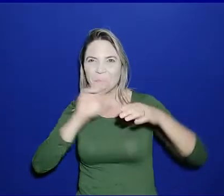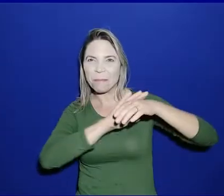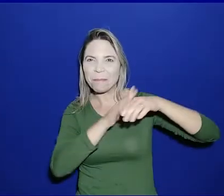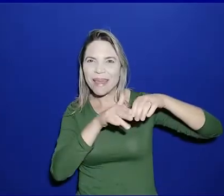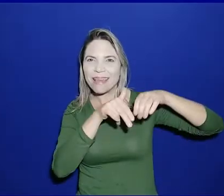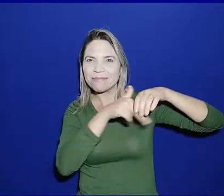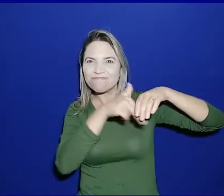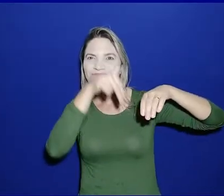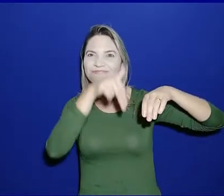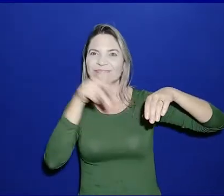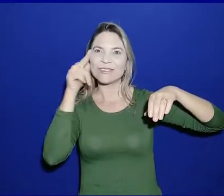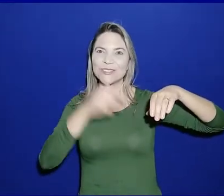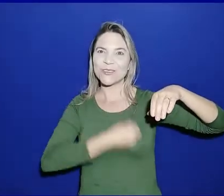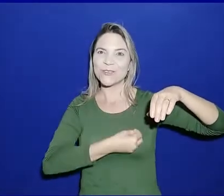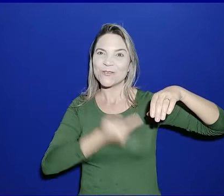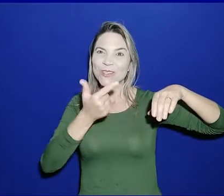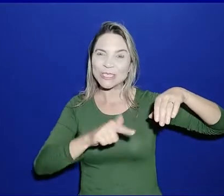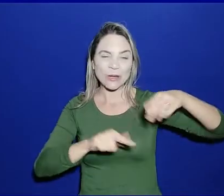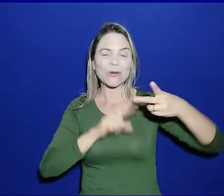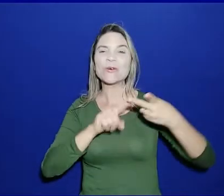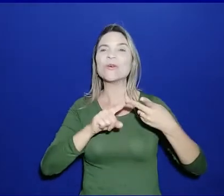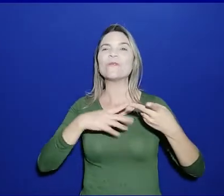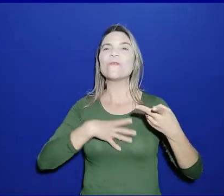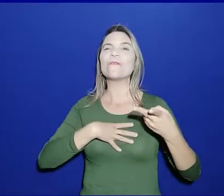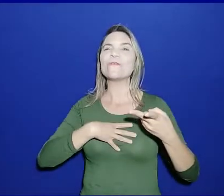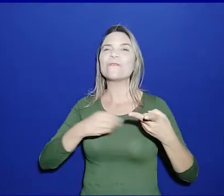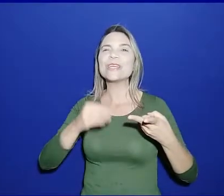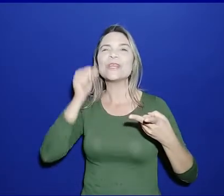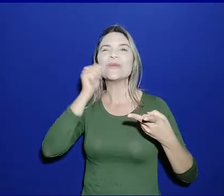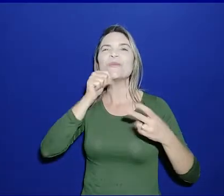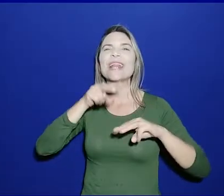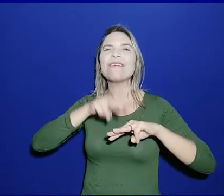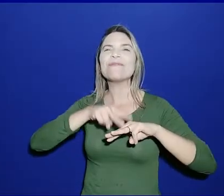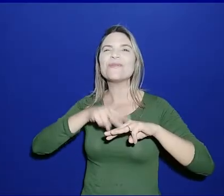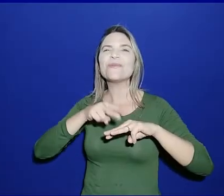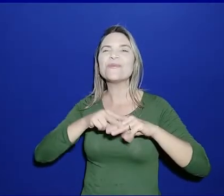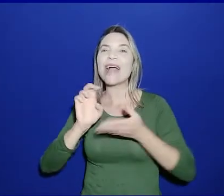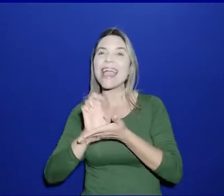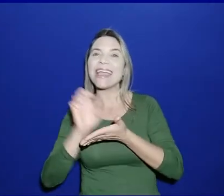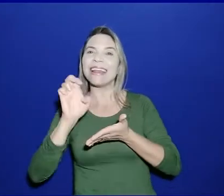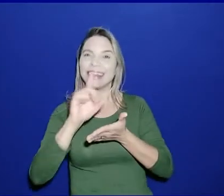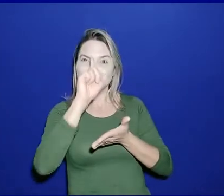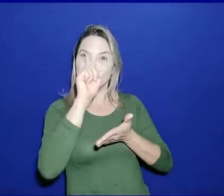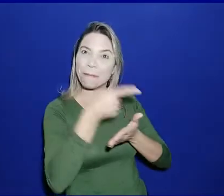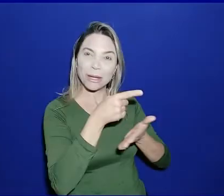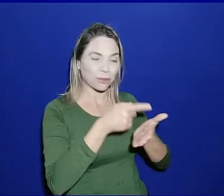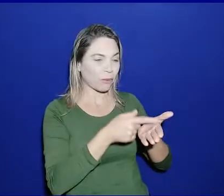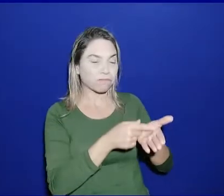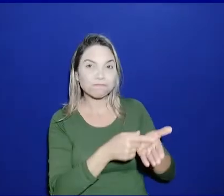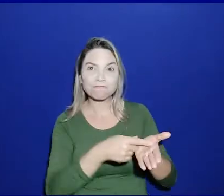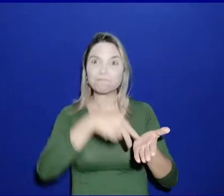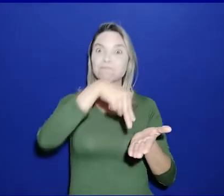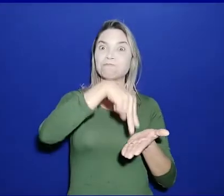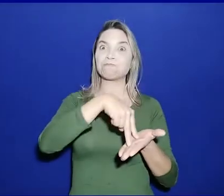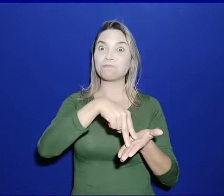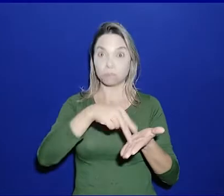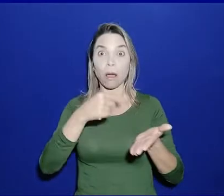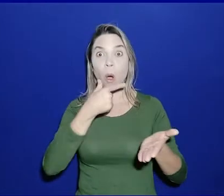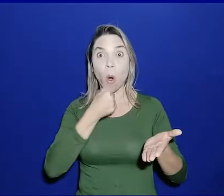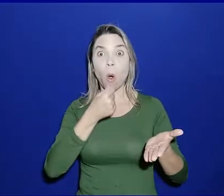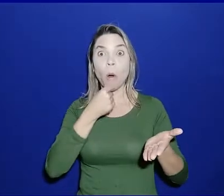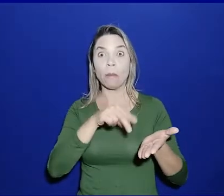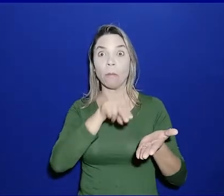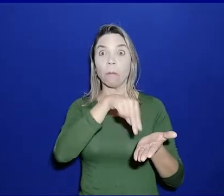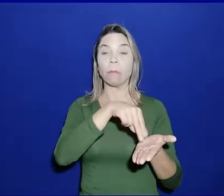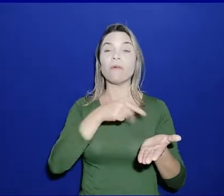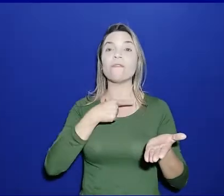Antigo Testamento, a quem Elias pôde, da parte de Deus, ressuscitar. Algo semelhante aconteceu com Eliseu. Fora